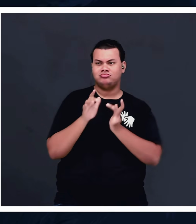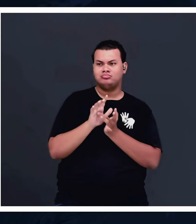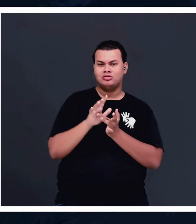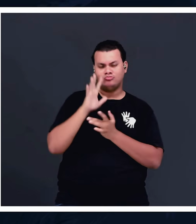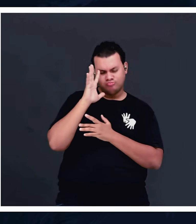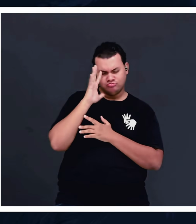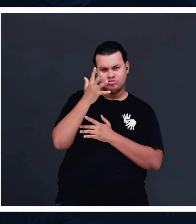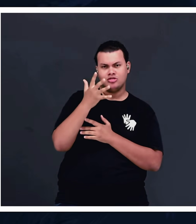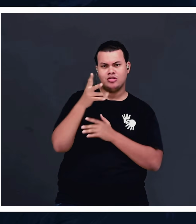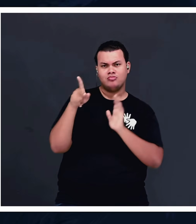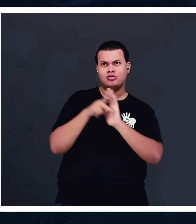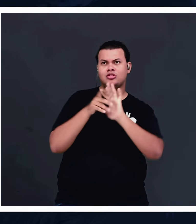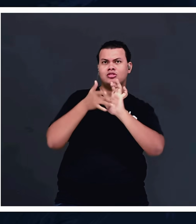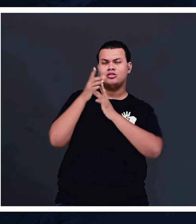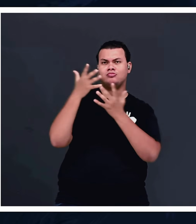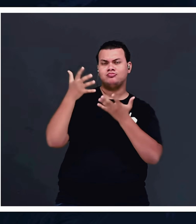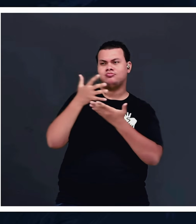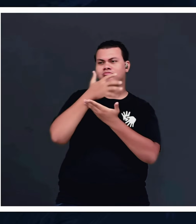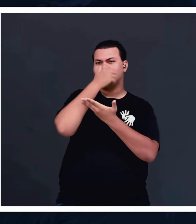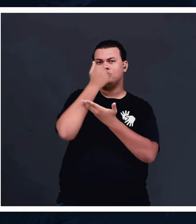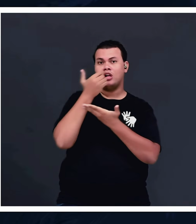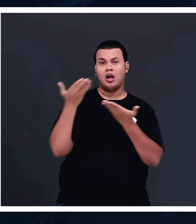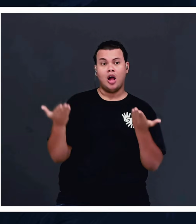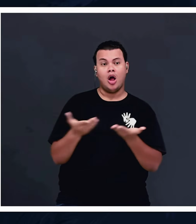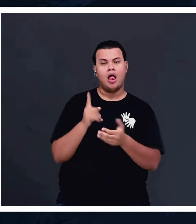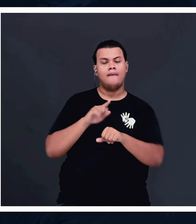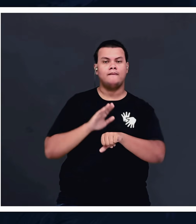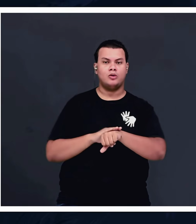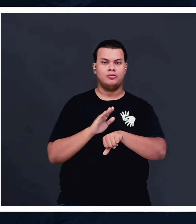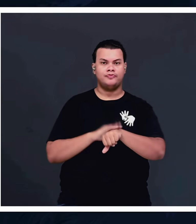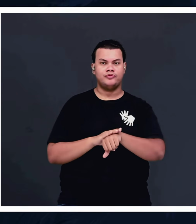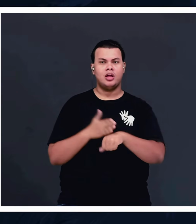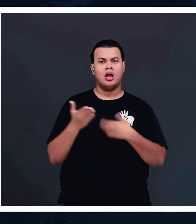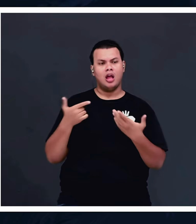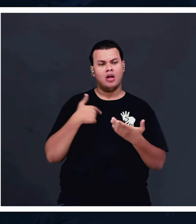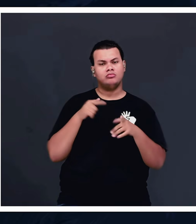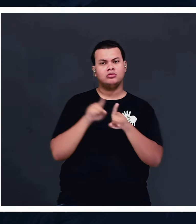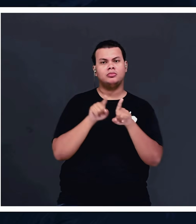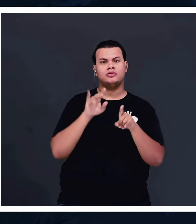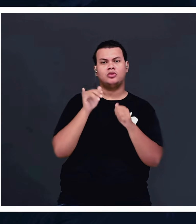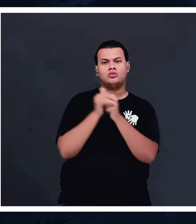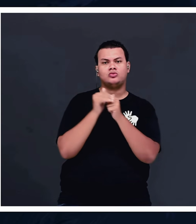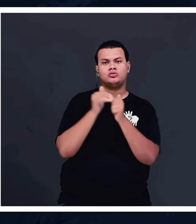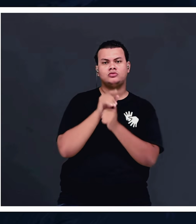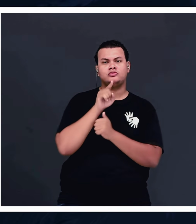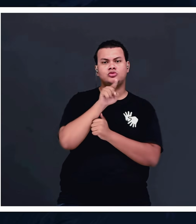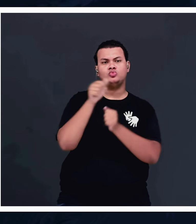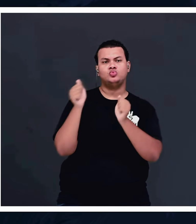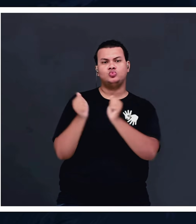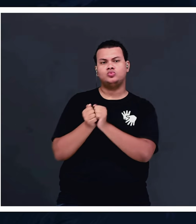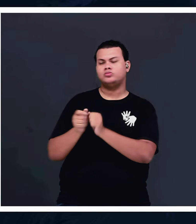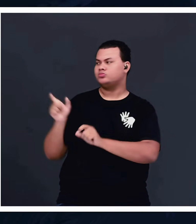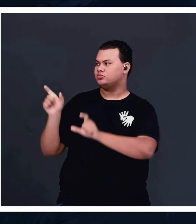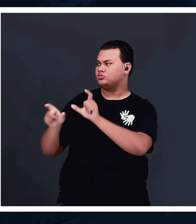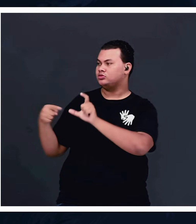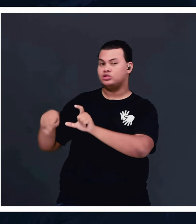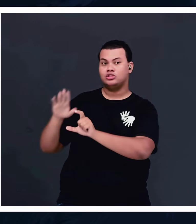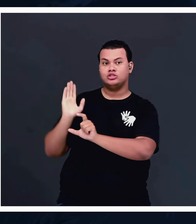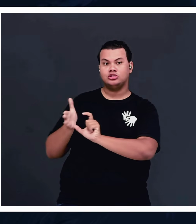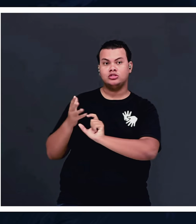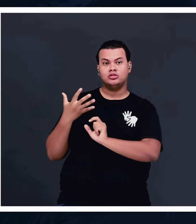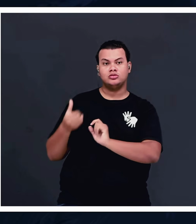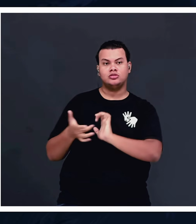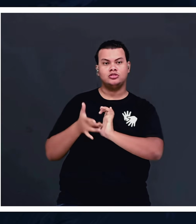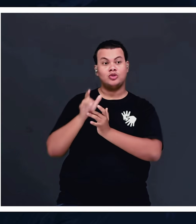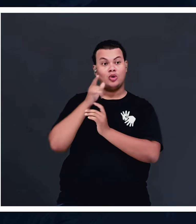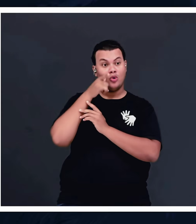como seu Senhor e Salvador, esse é o momento. E eu vou estar orando por você aqui junto com eles, junto com esses que aceitaram Jesus